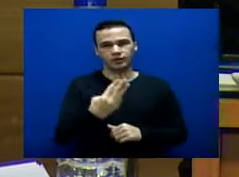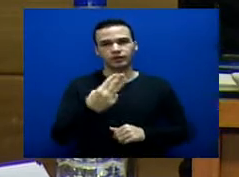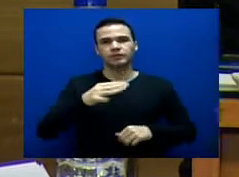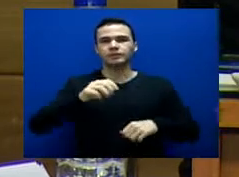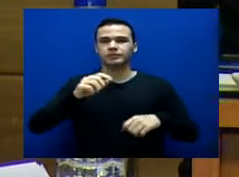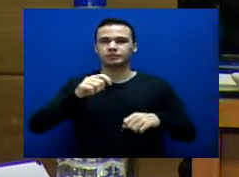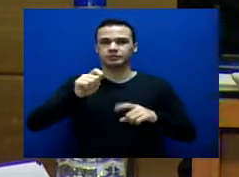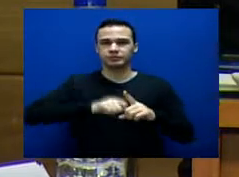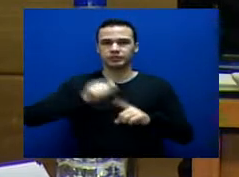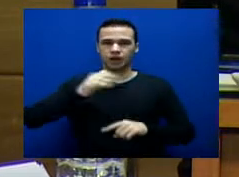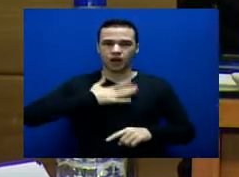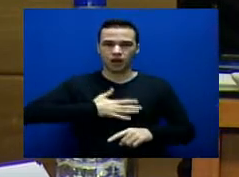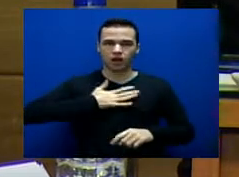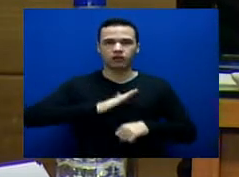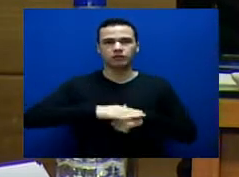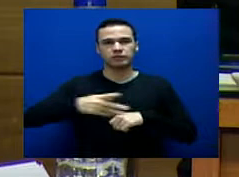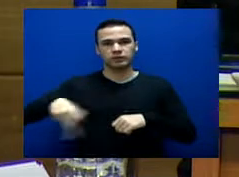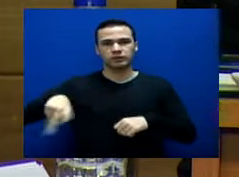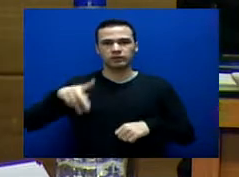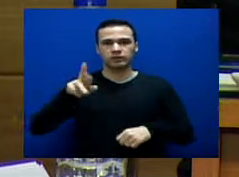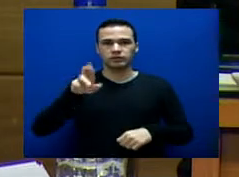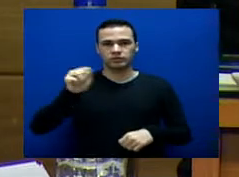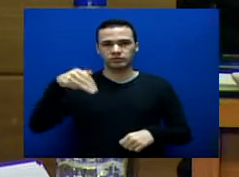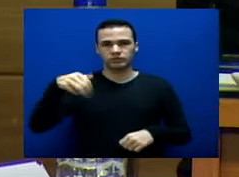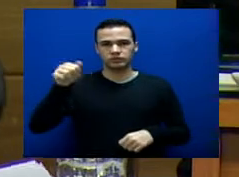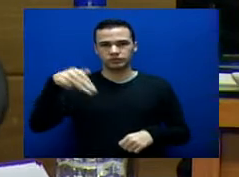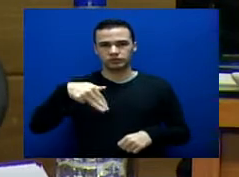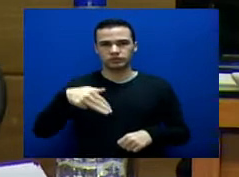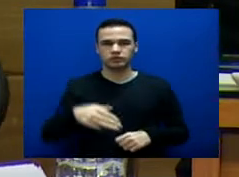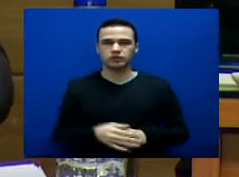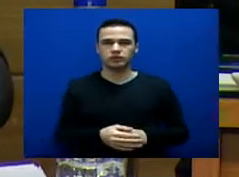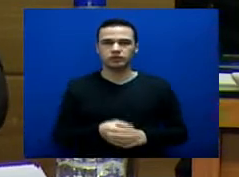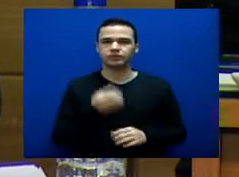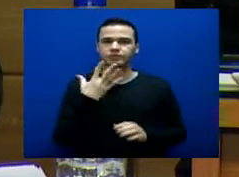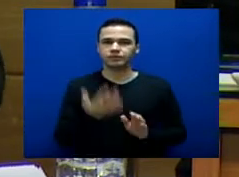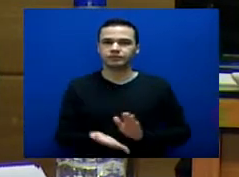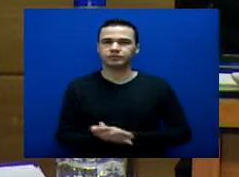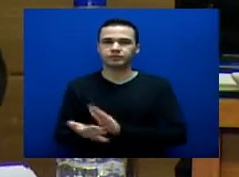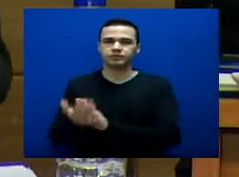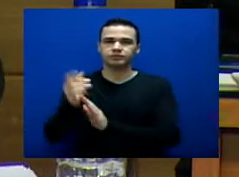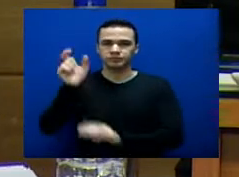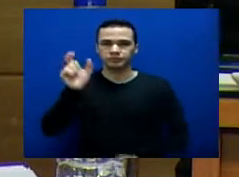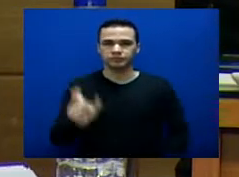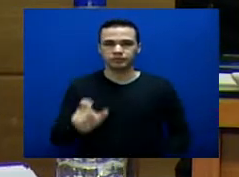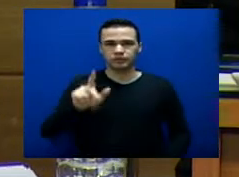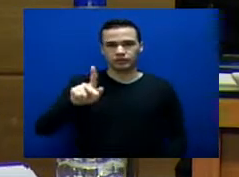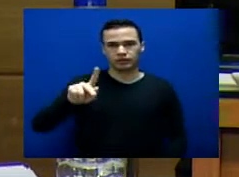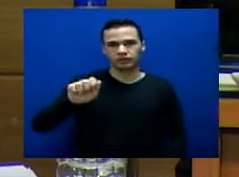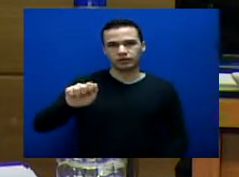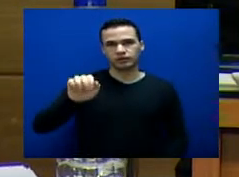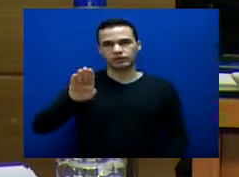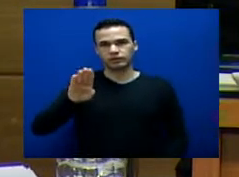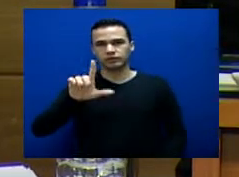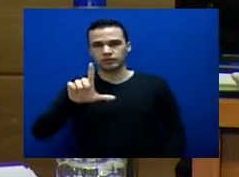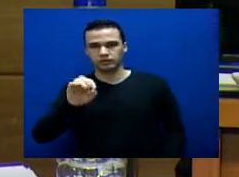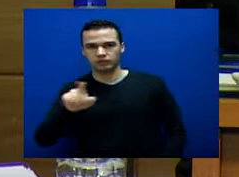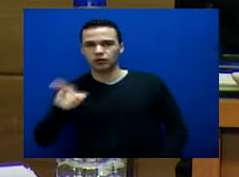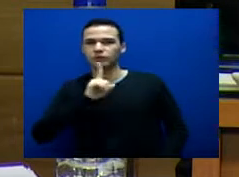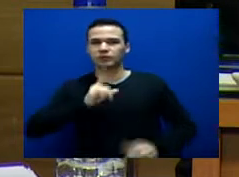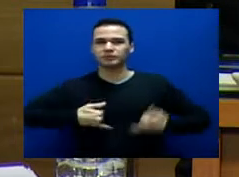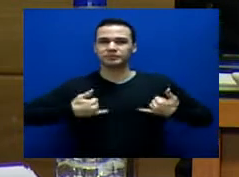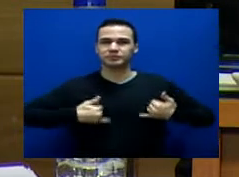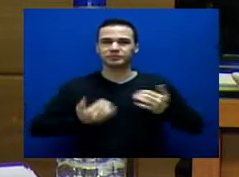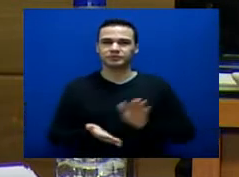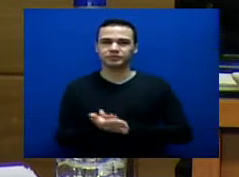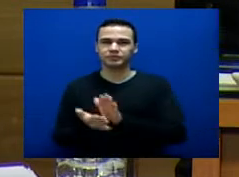de agosto, votos e congratulações com o vereador Renan Santos. Votos e congratulações a Pablo Silva Alves, pela passagem da sua